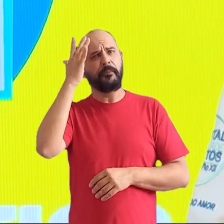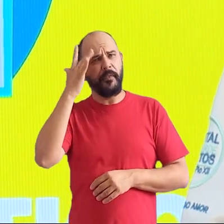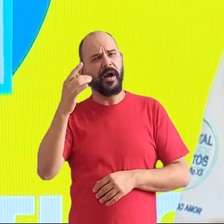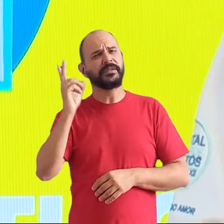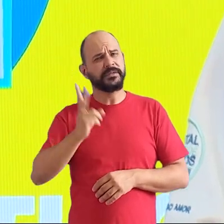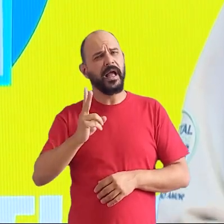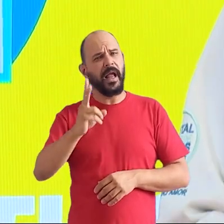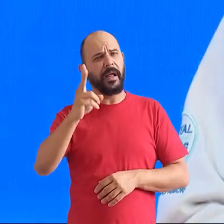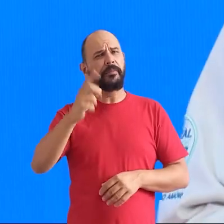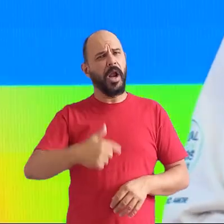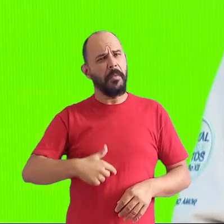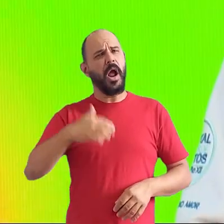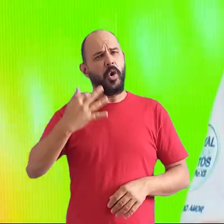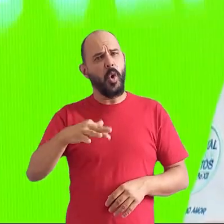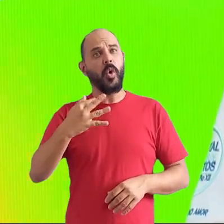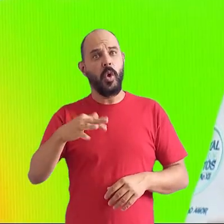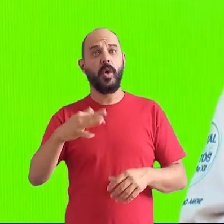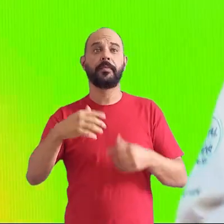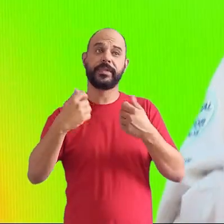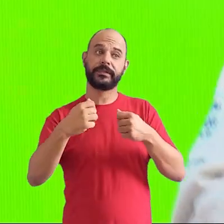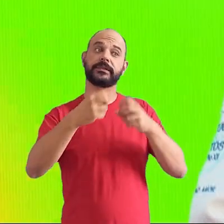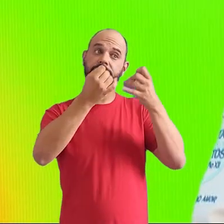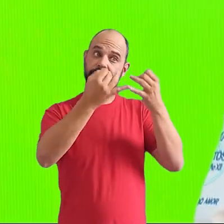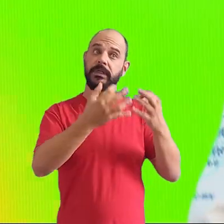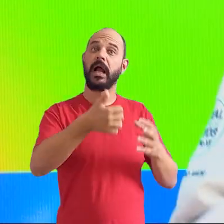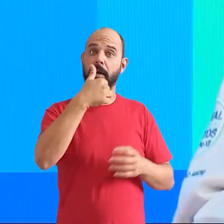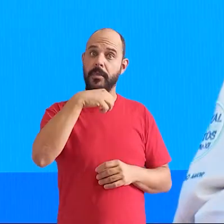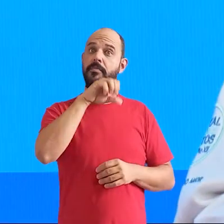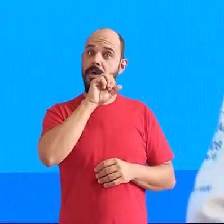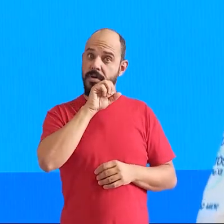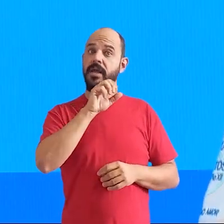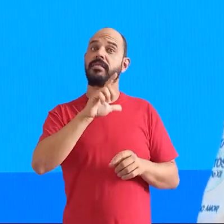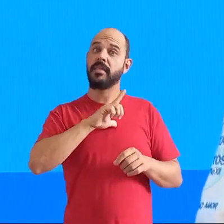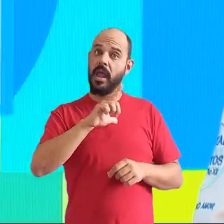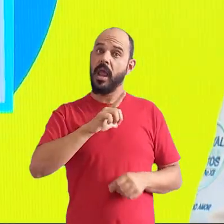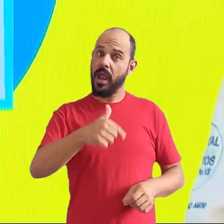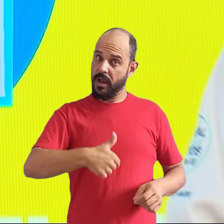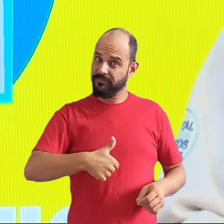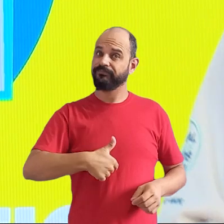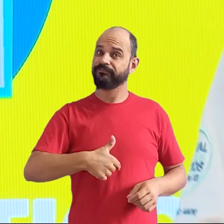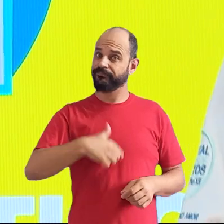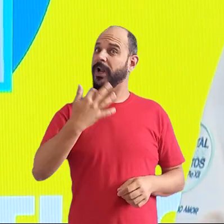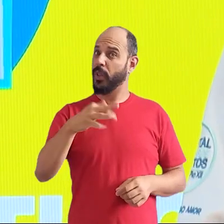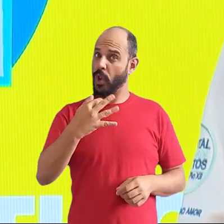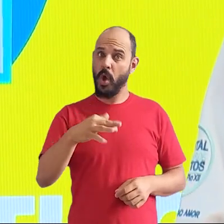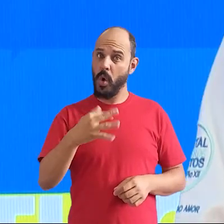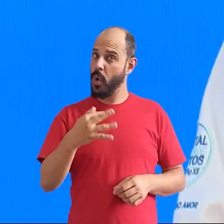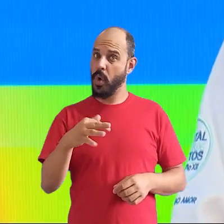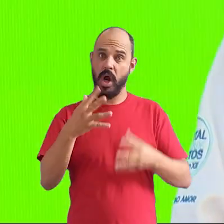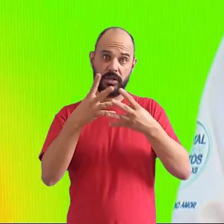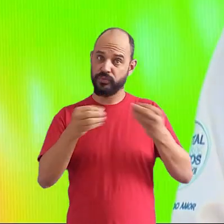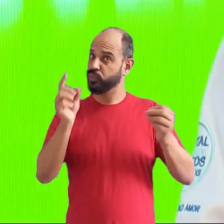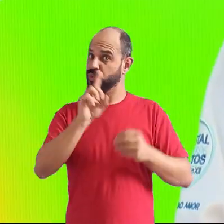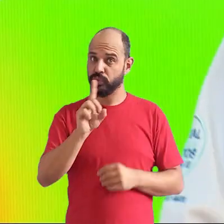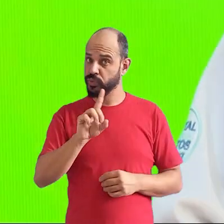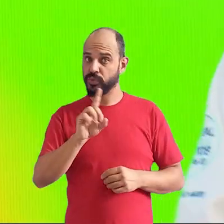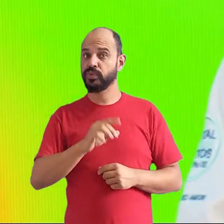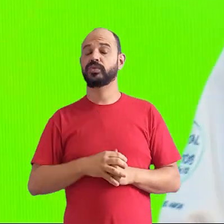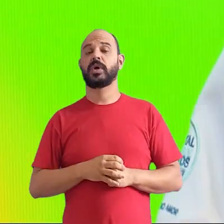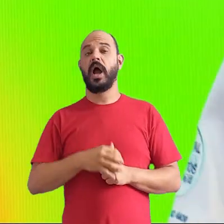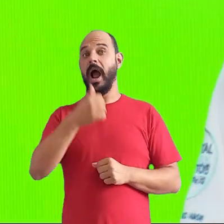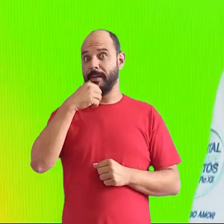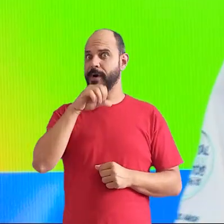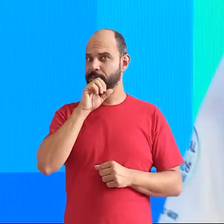queixa depois, ela tem que falar para a mamãe que tem alguma coisa, que aquela dor não passou.